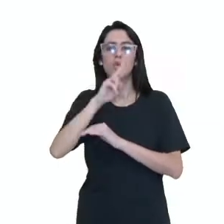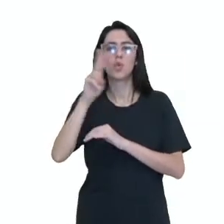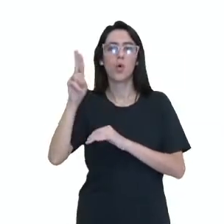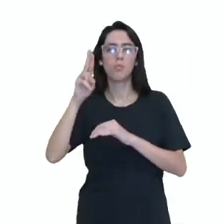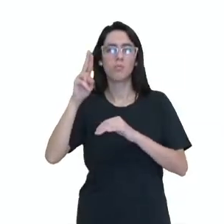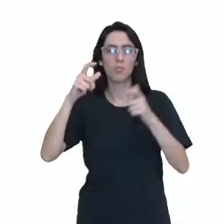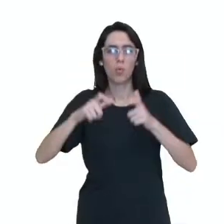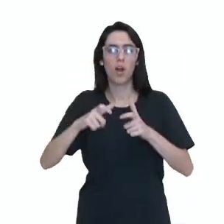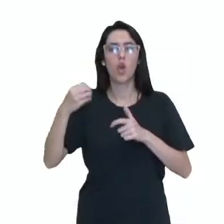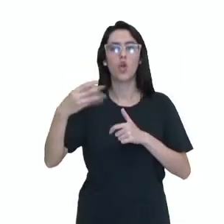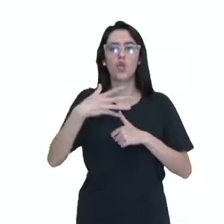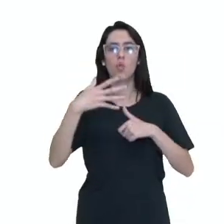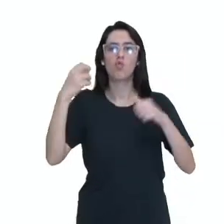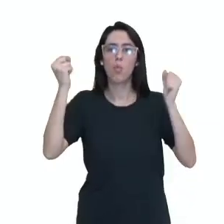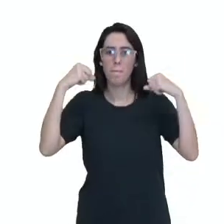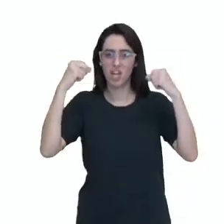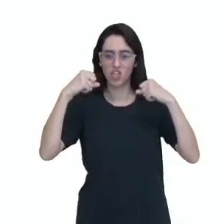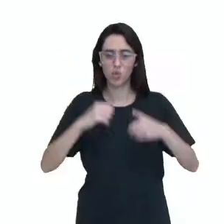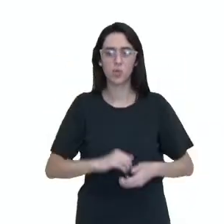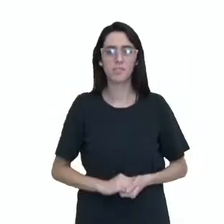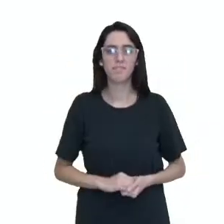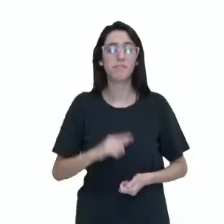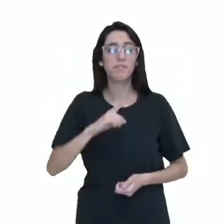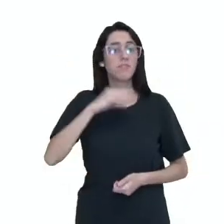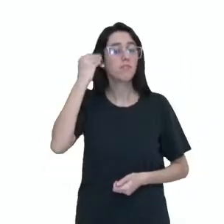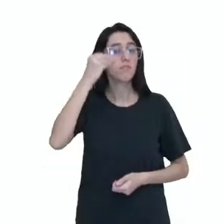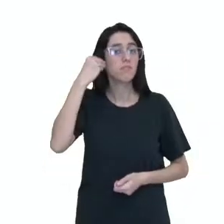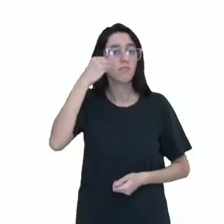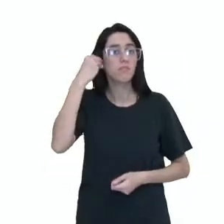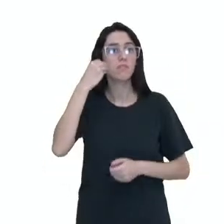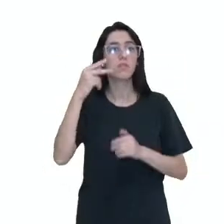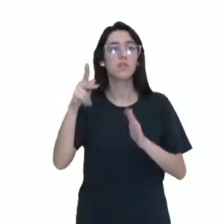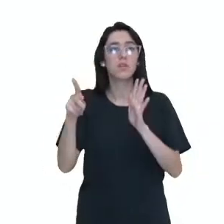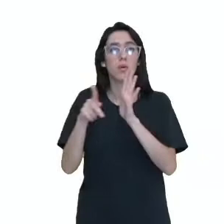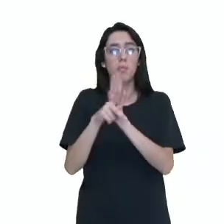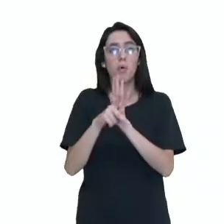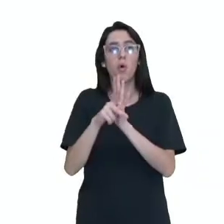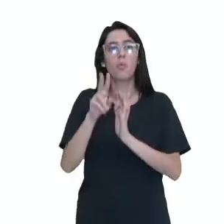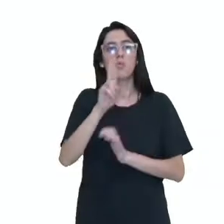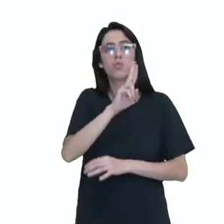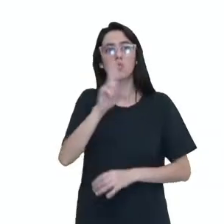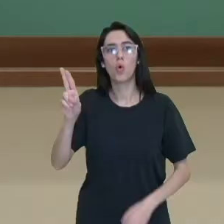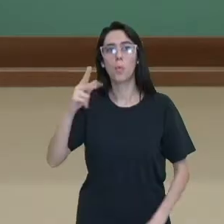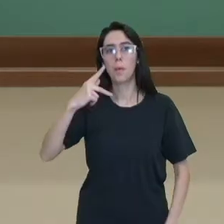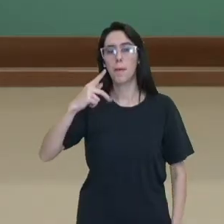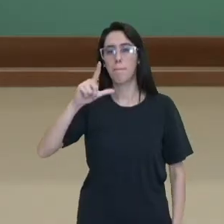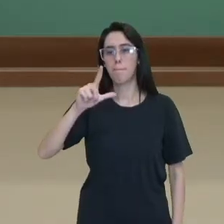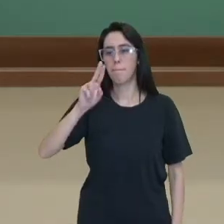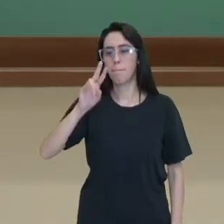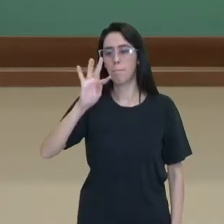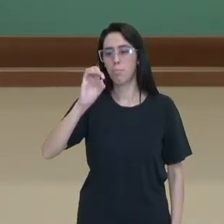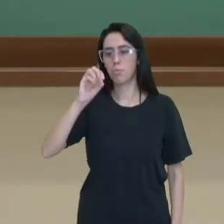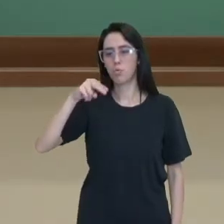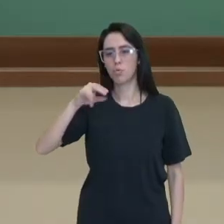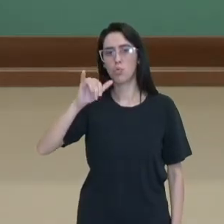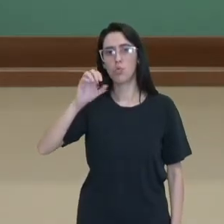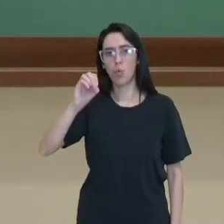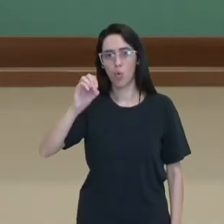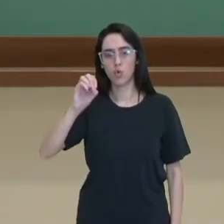um teste de uma bomba de plutônio de implosão, e o mesmo tipo de arma usada